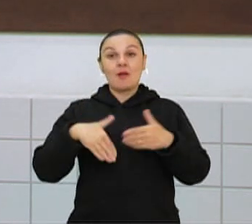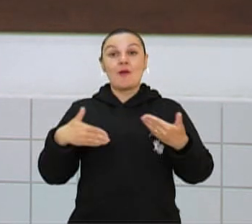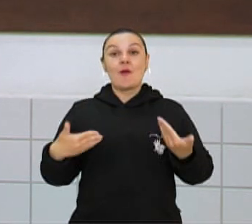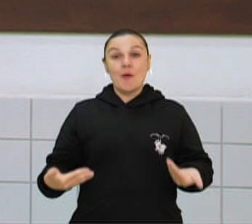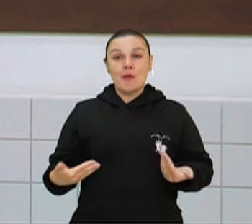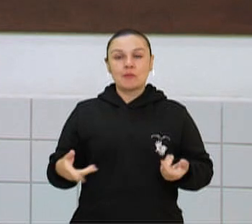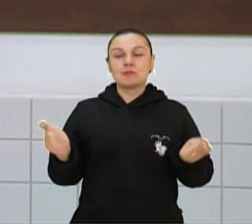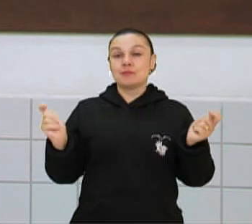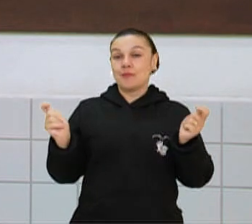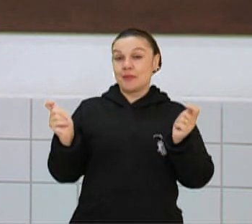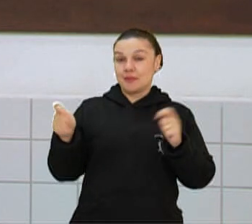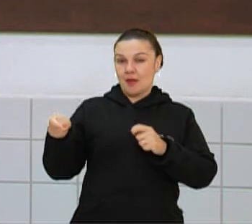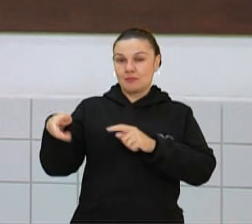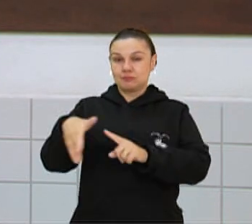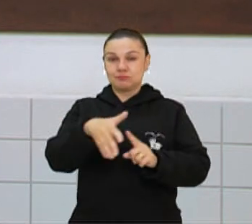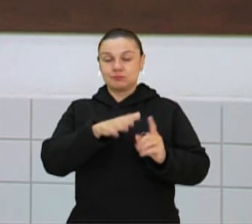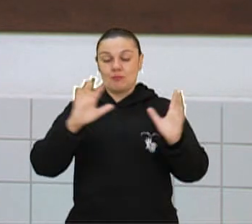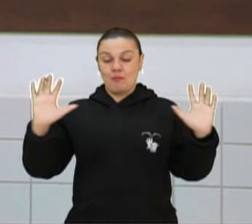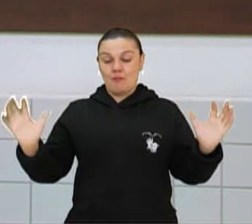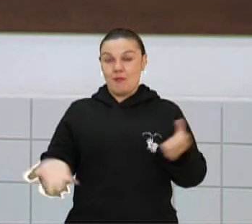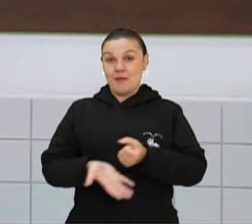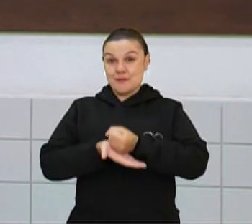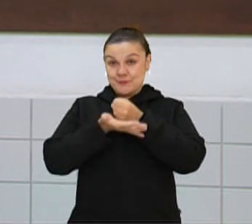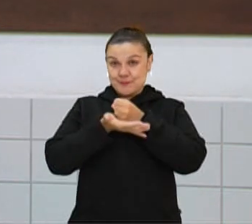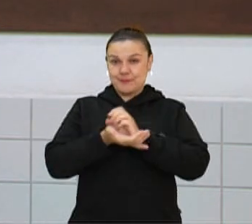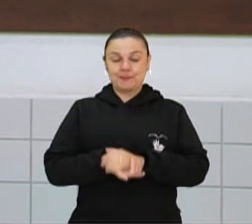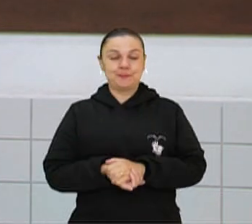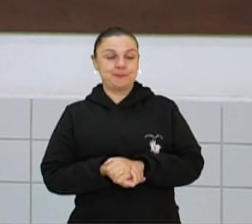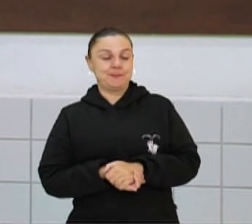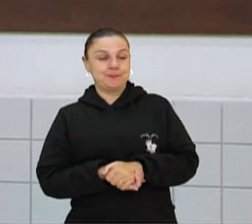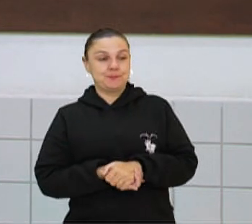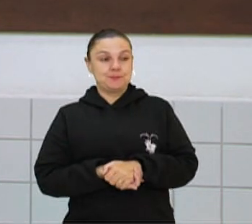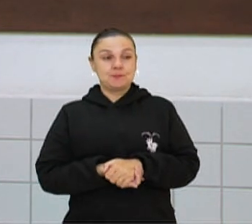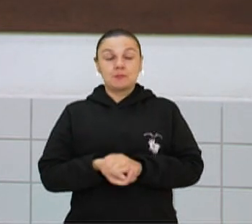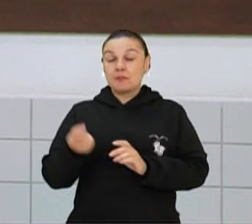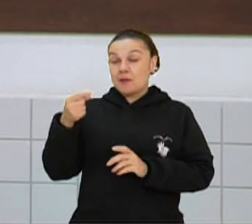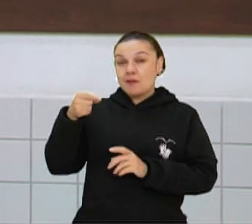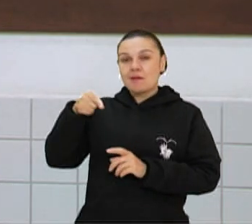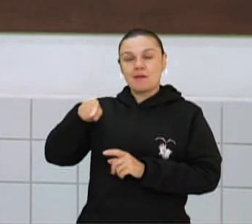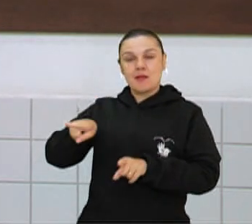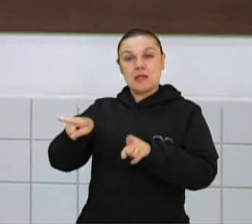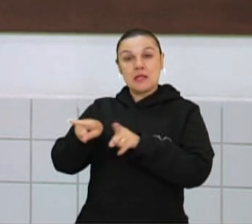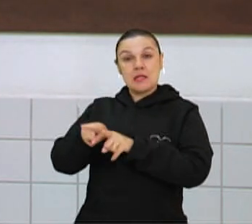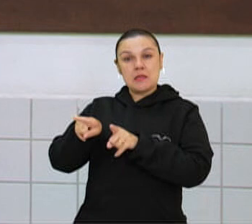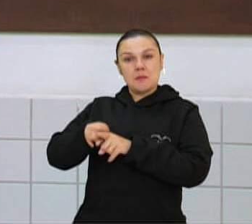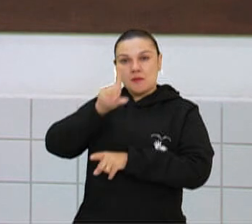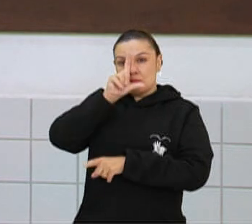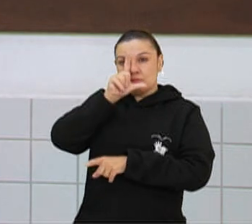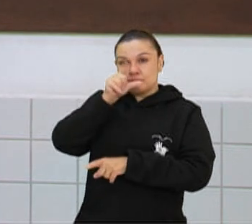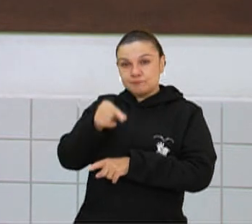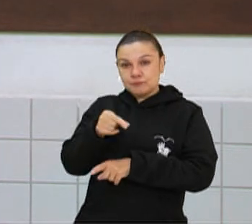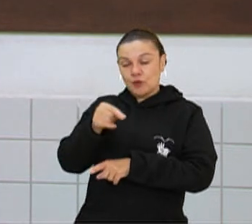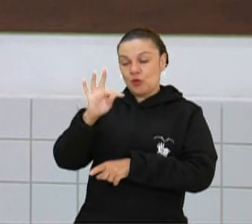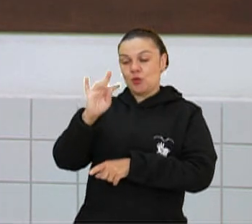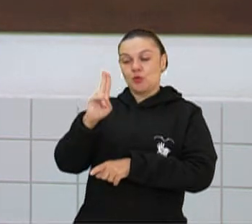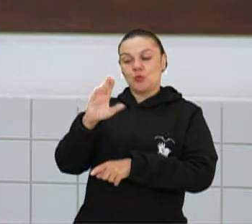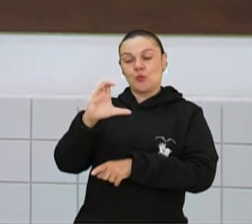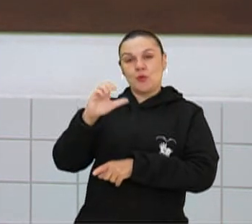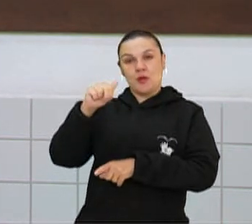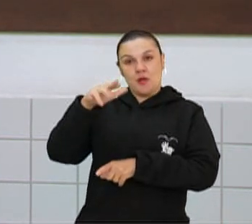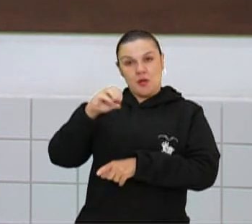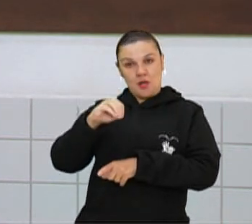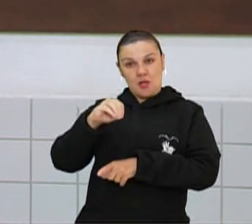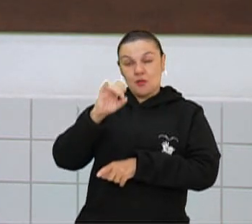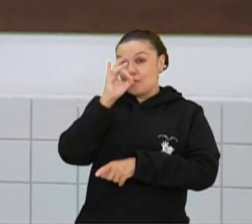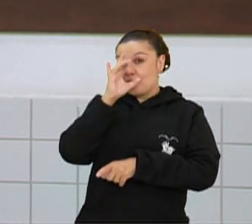ela permite no nosso ecossistema. E eu trouxe também o tucano do bico verde. Tá? Então, o tucano do bico